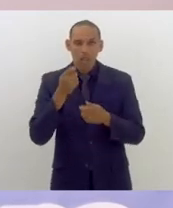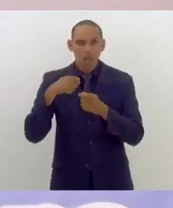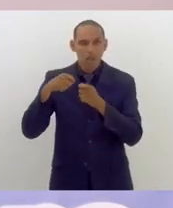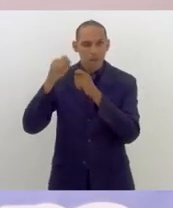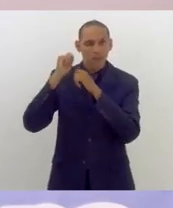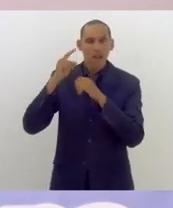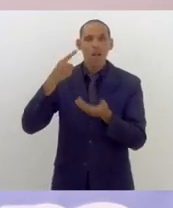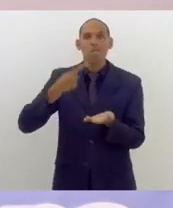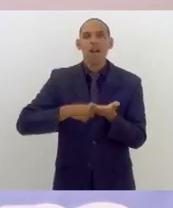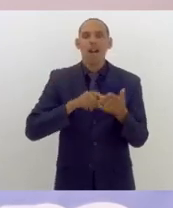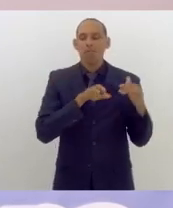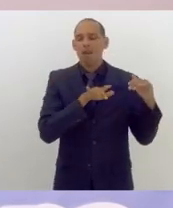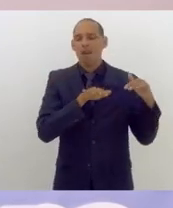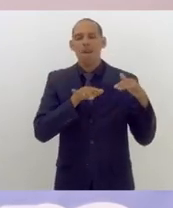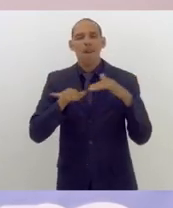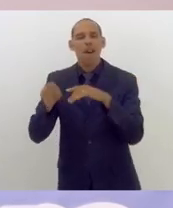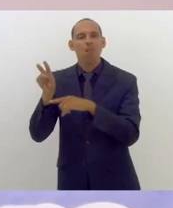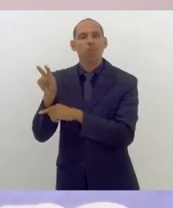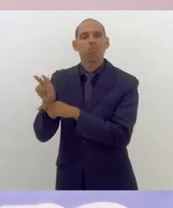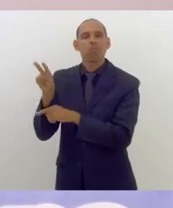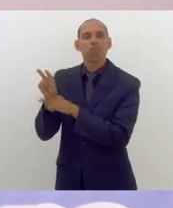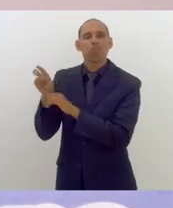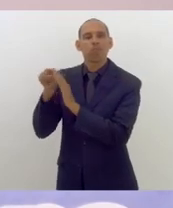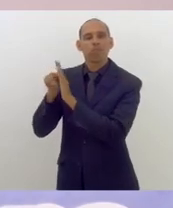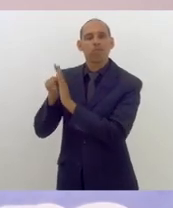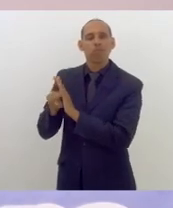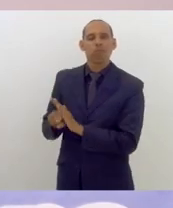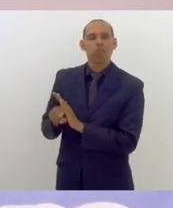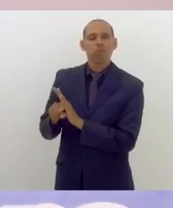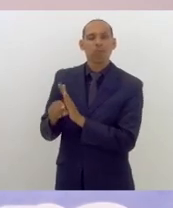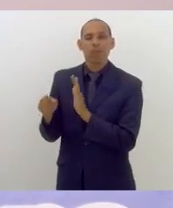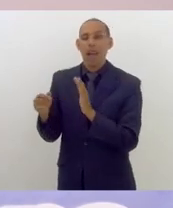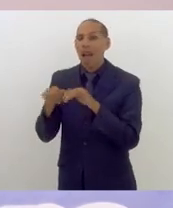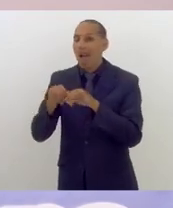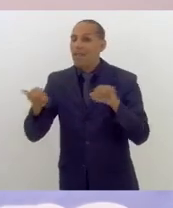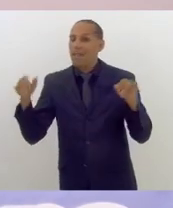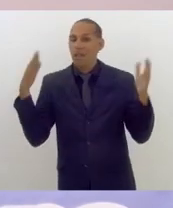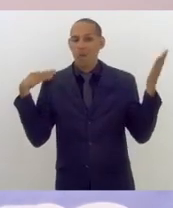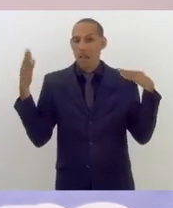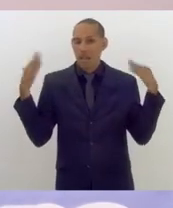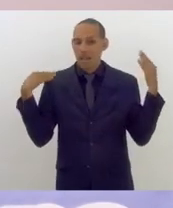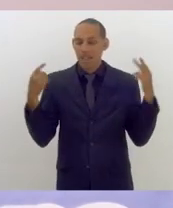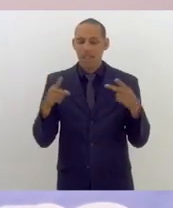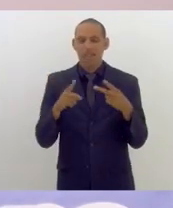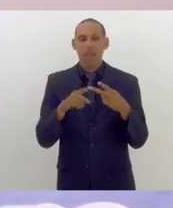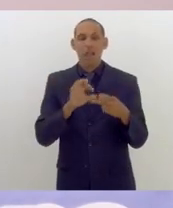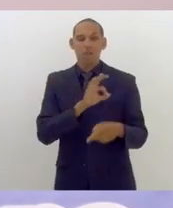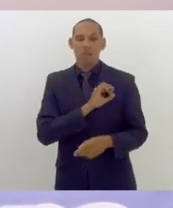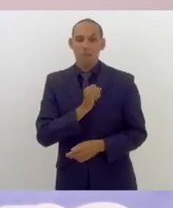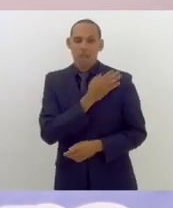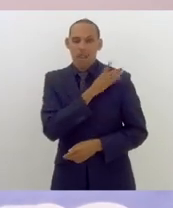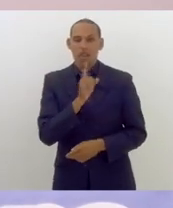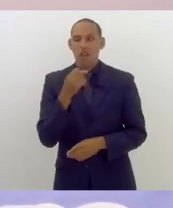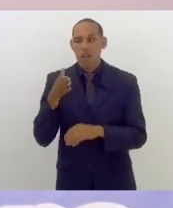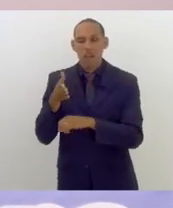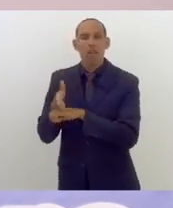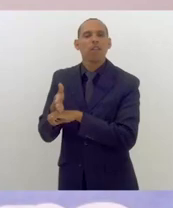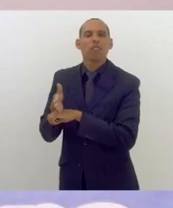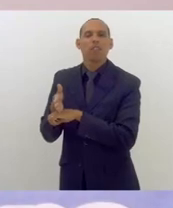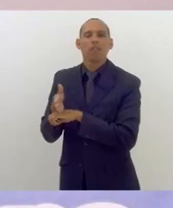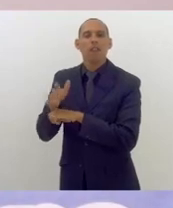que eles possam marcar essa vistoria lá notificando a Marinha notificando a polícia militar que nós estamos adentrando